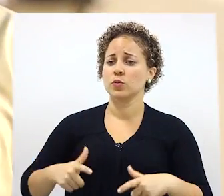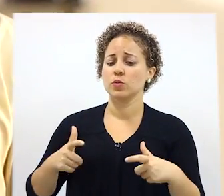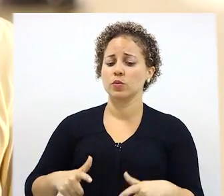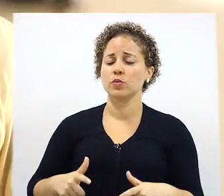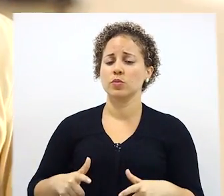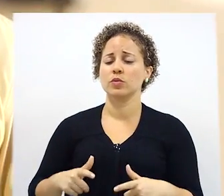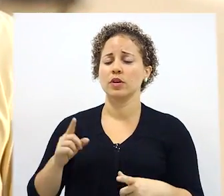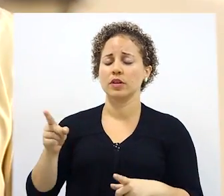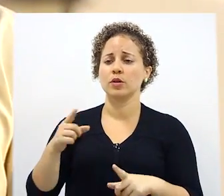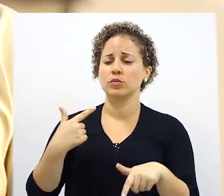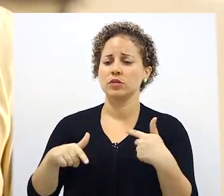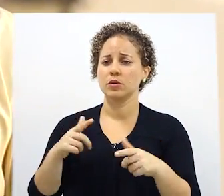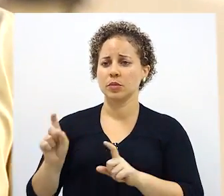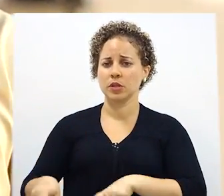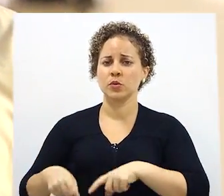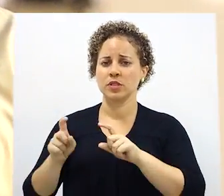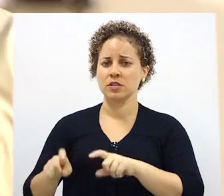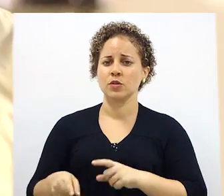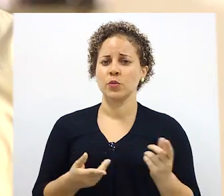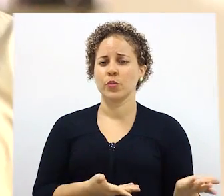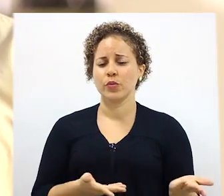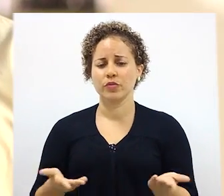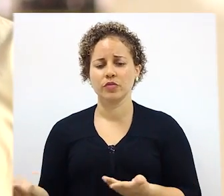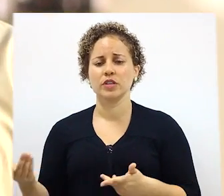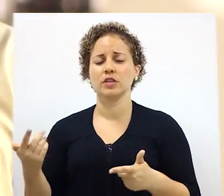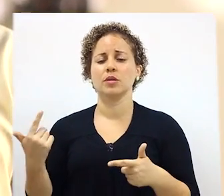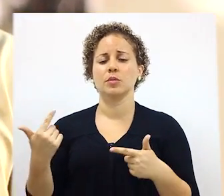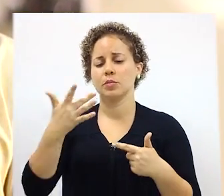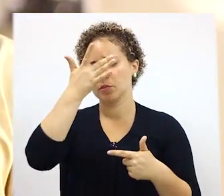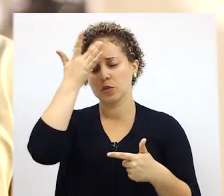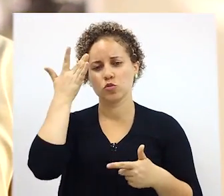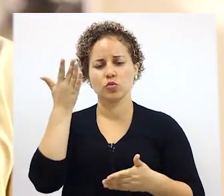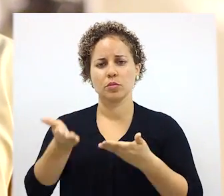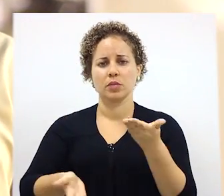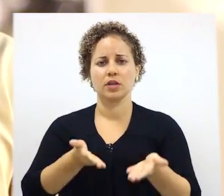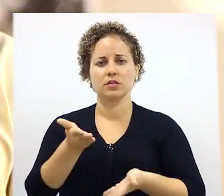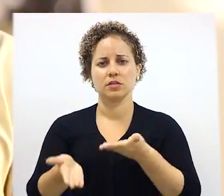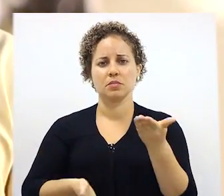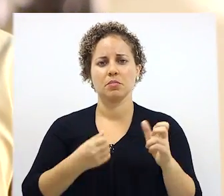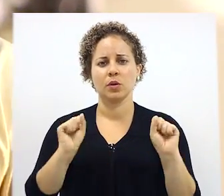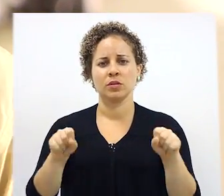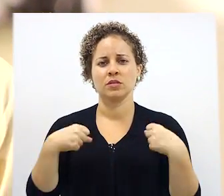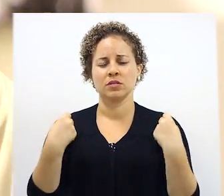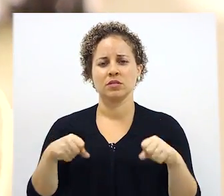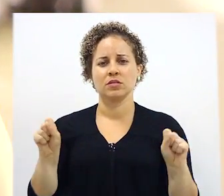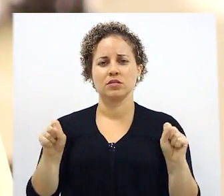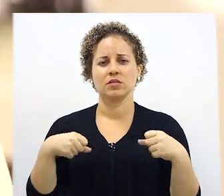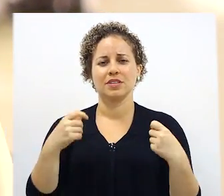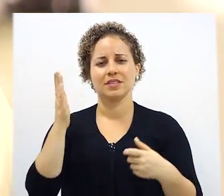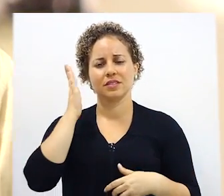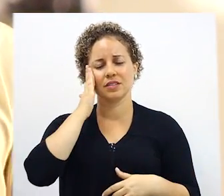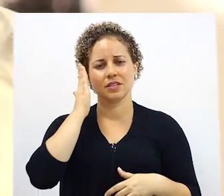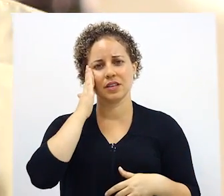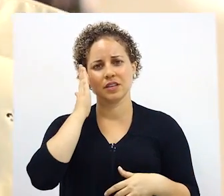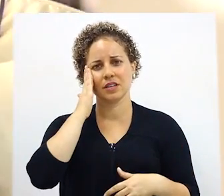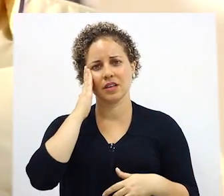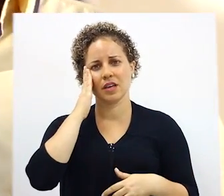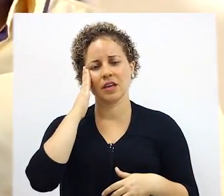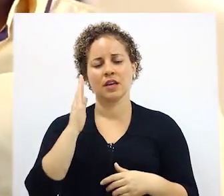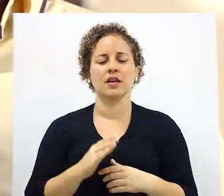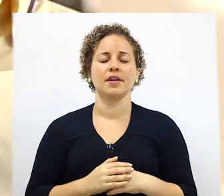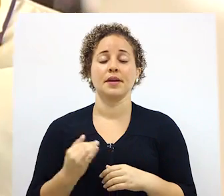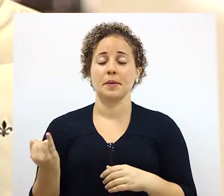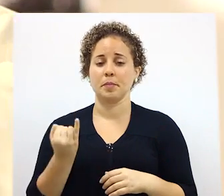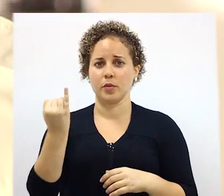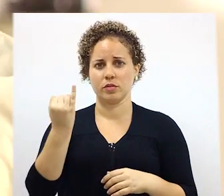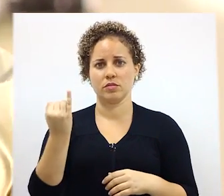entender, esse chamado, esse convite para o trabalhador participar da ginástica laboral e entender que isso é importante, porque